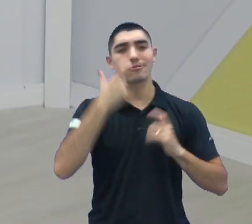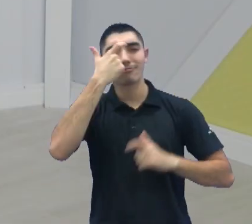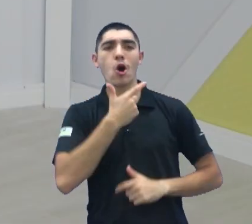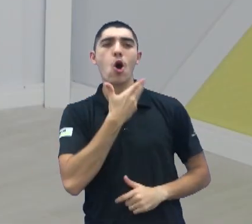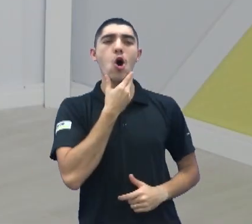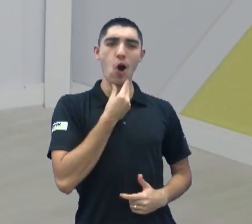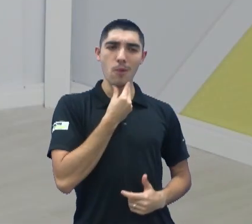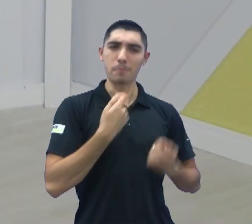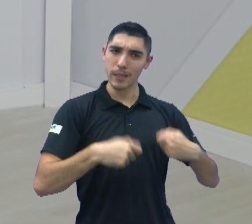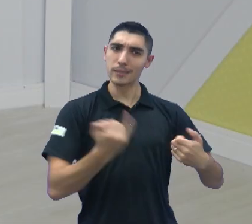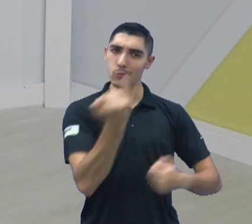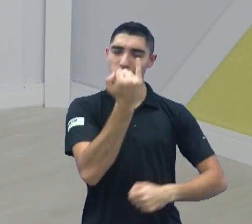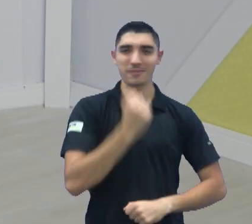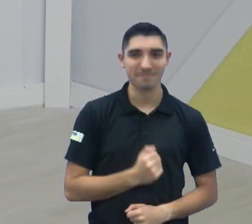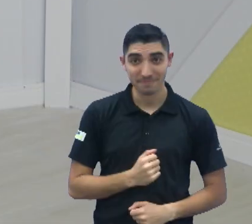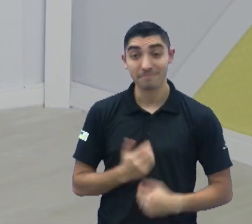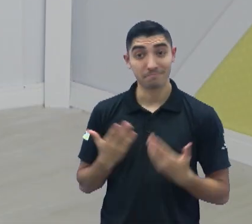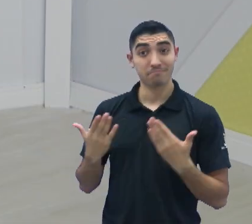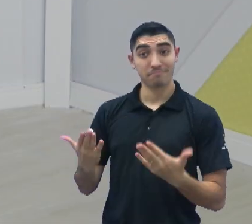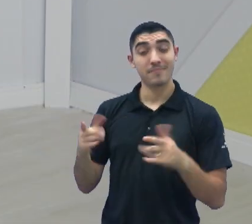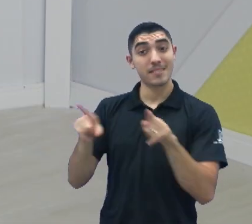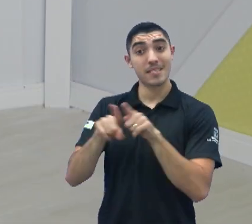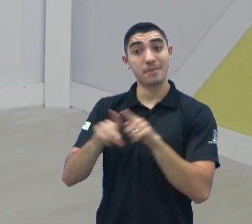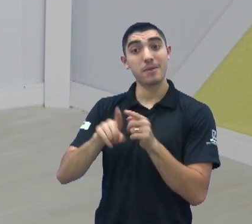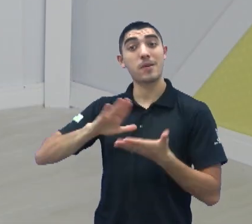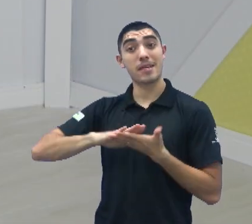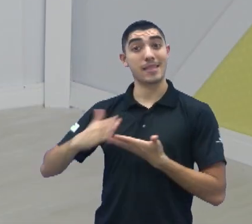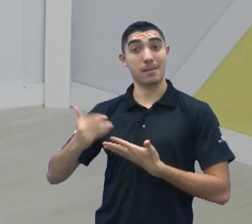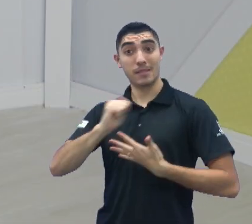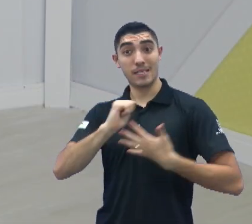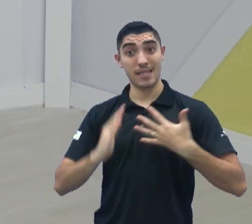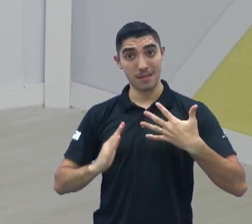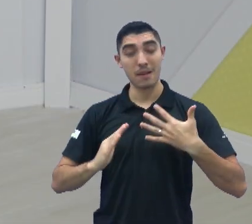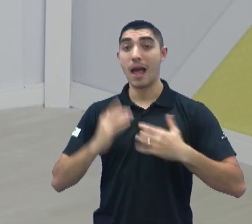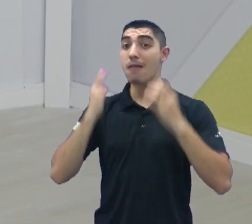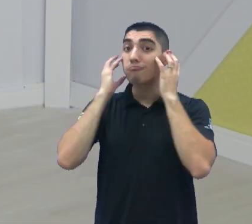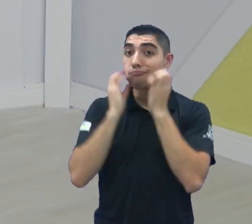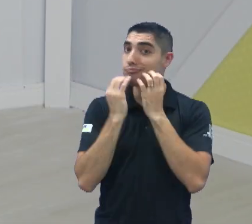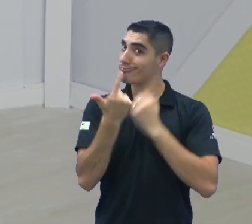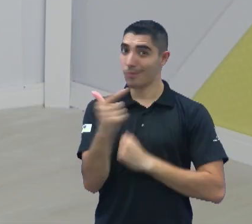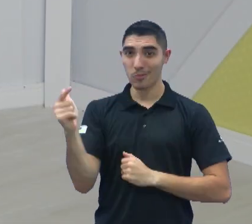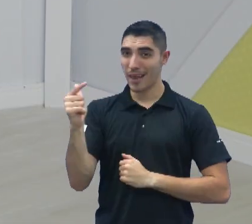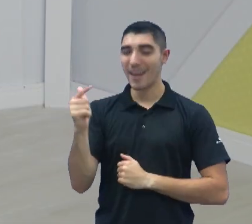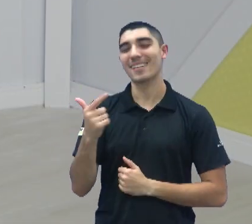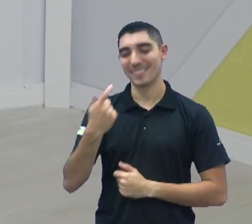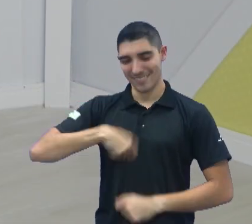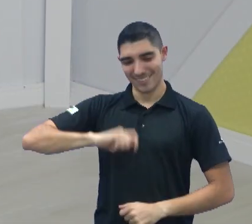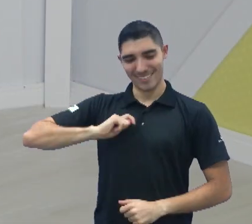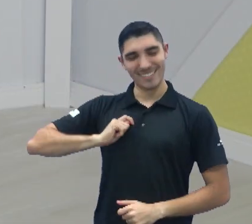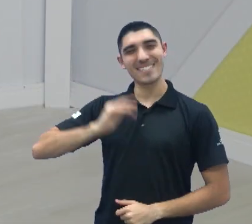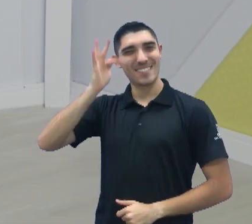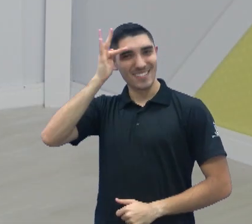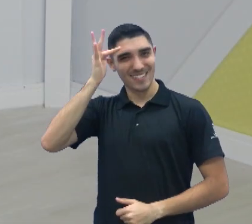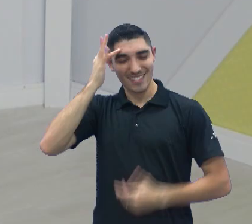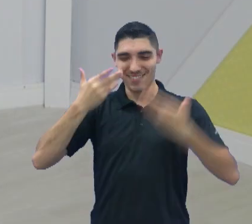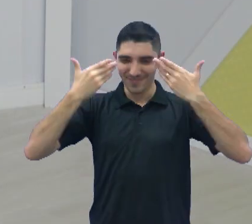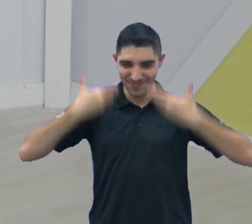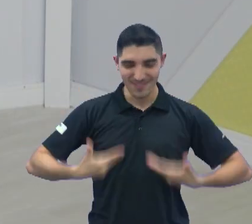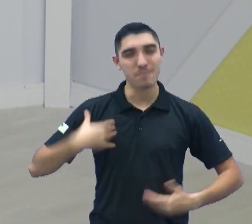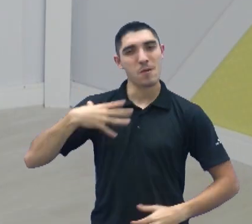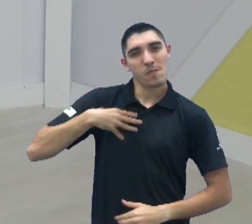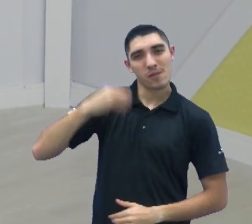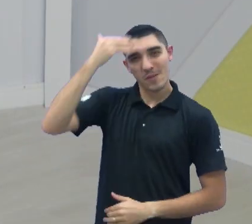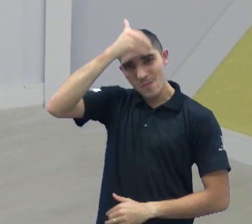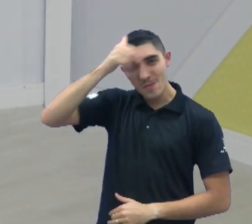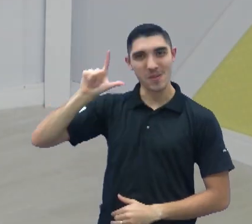bem. E aqui com a gente também o nosso intérprete de Libras, que não tem barba, o nosso querido Luiz Fernando, o papai do Lorenzo, que é o